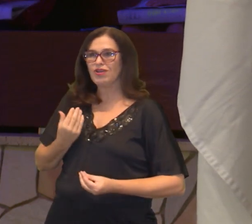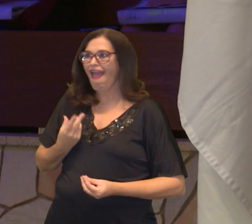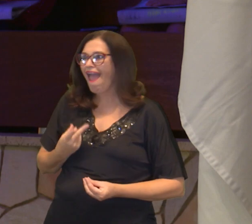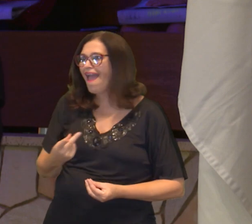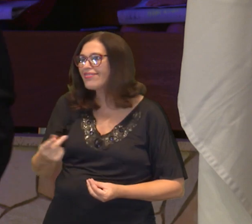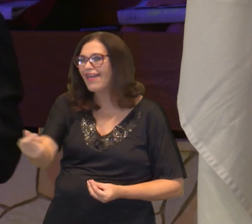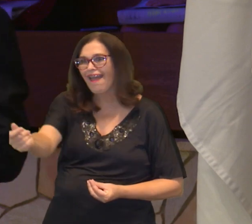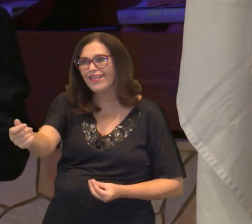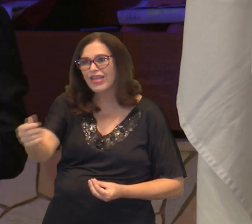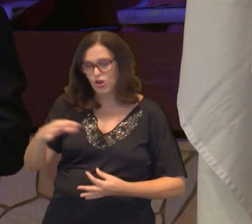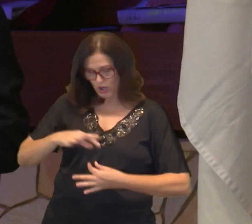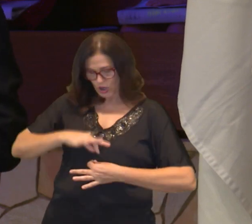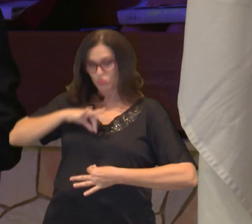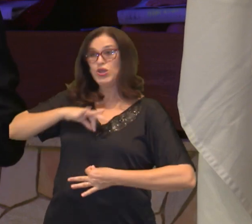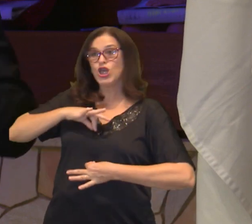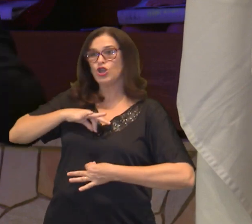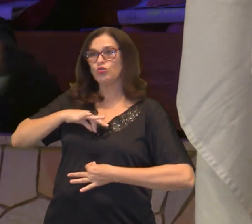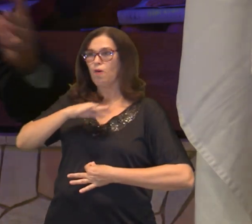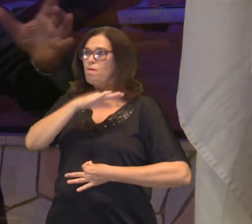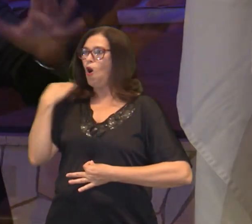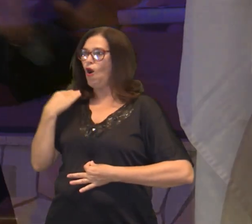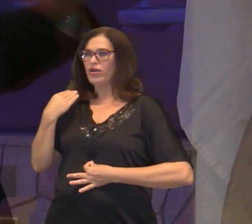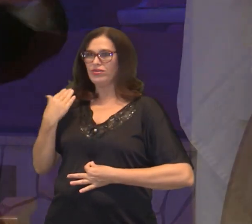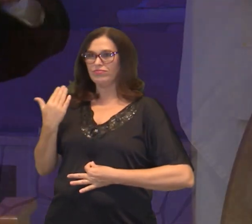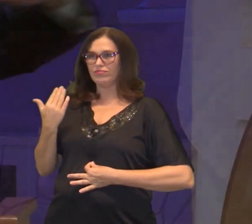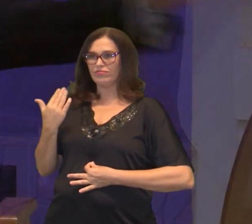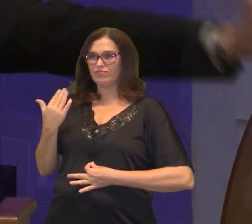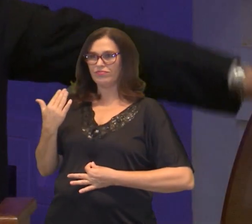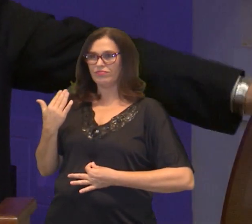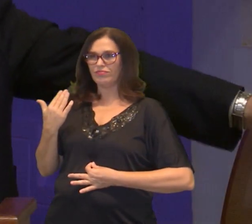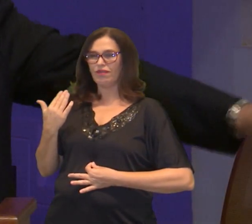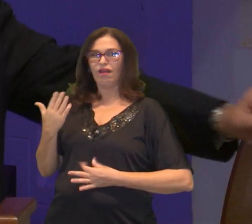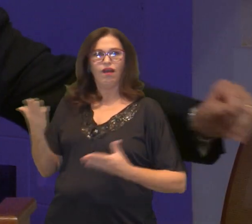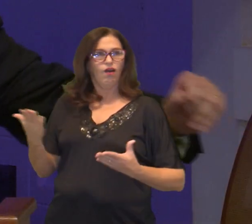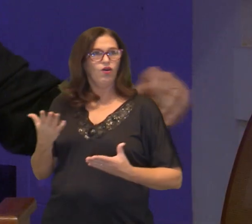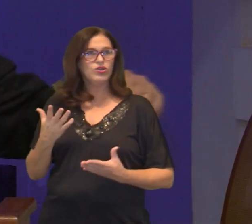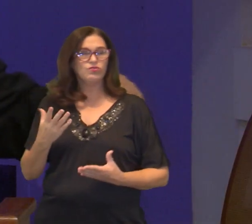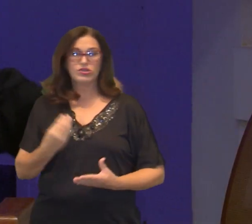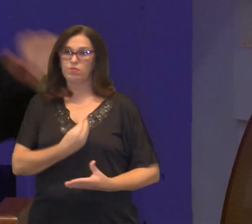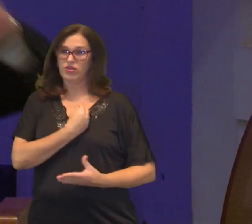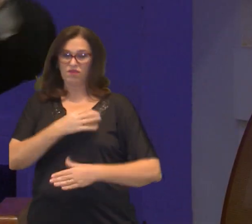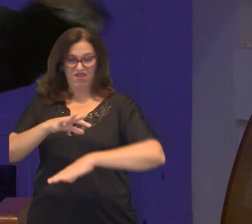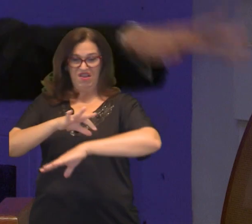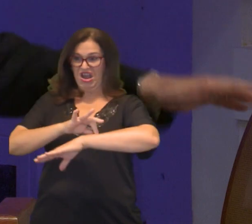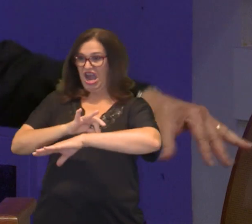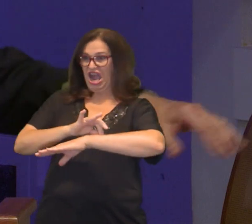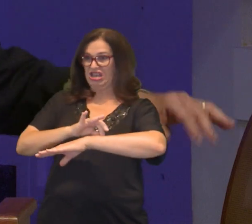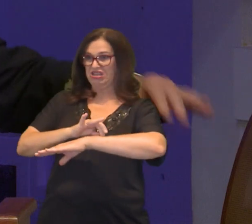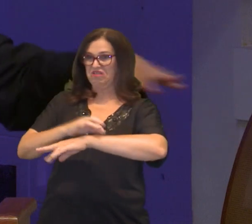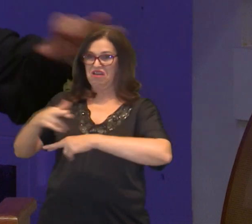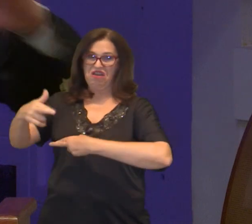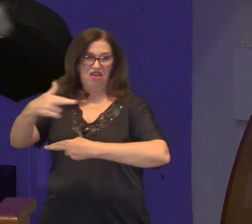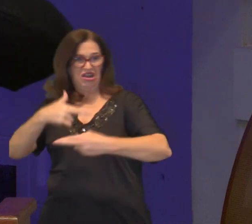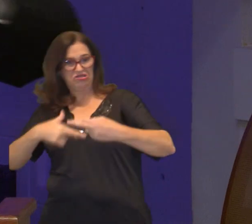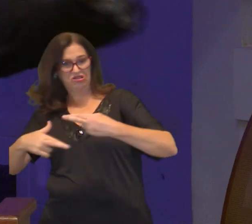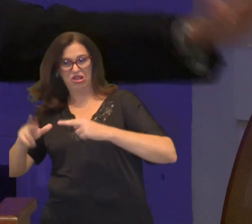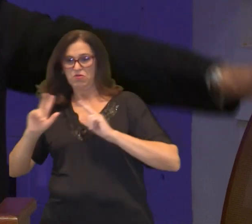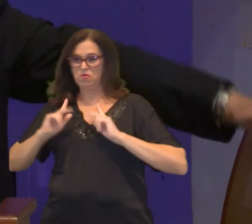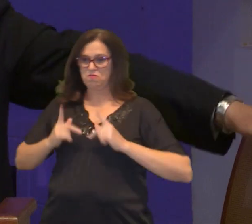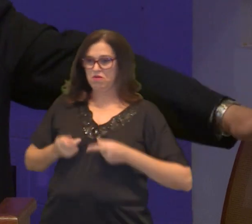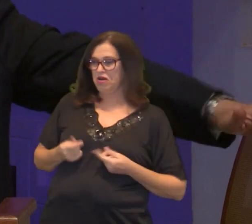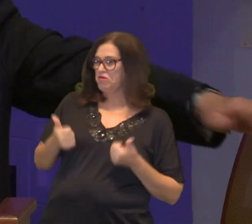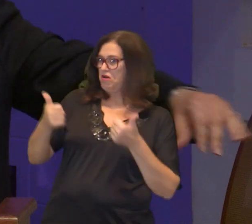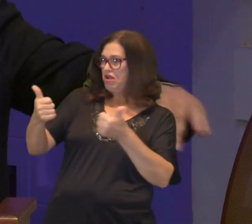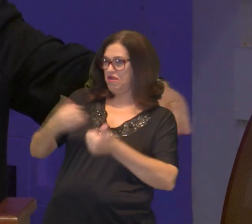o espírito humano. Ele pode estar vivo para tudo neste mundo, para os relacionamentos humanos, com tudo aquilo